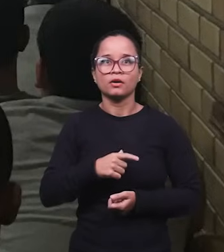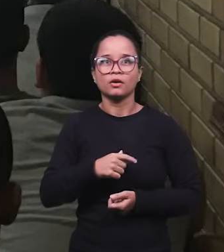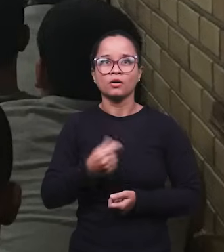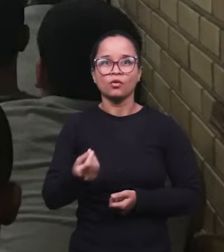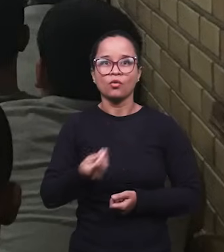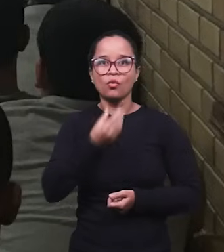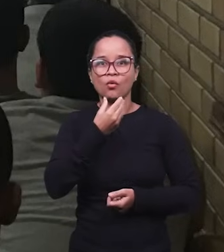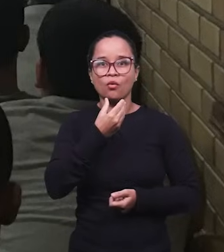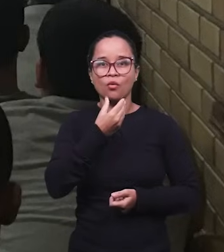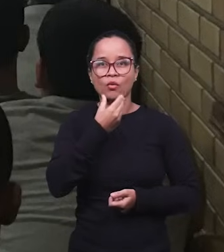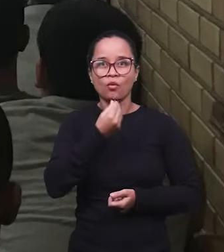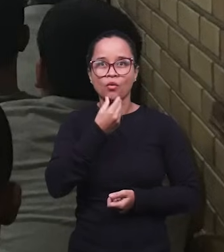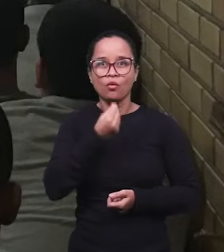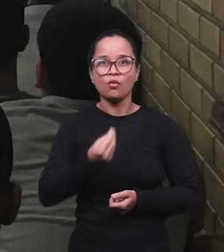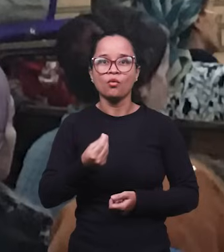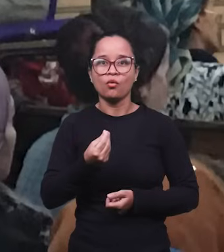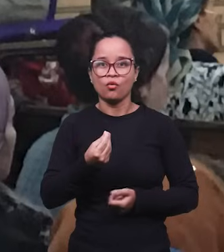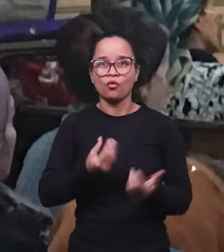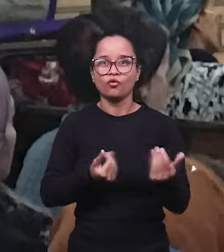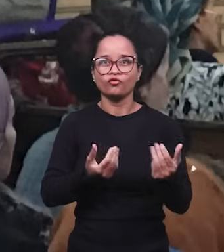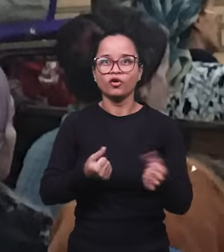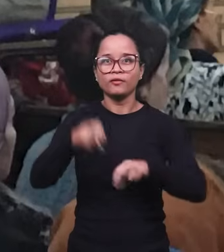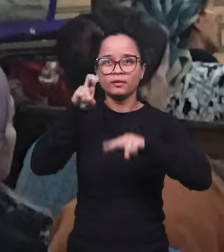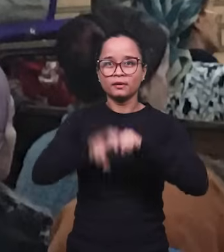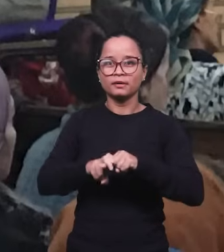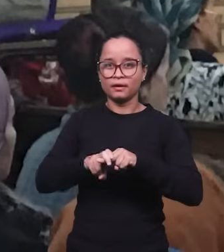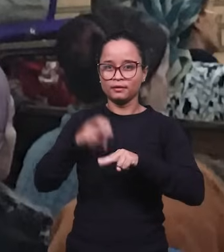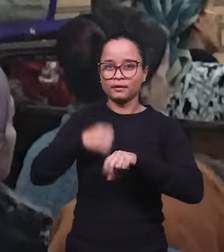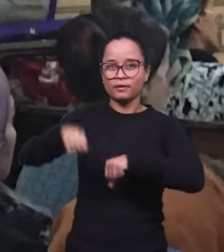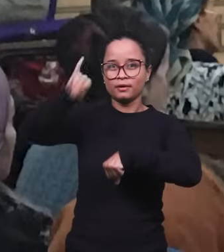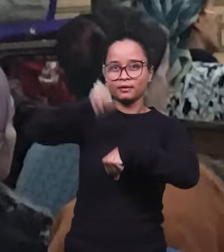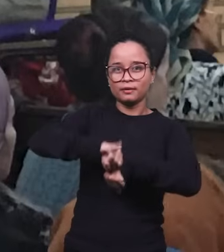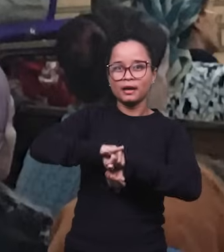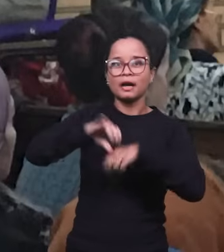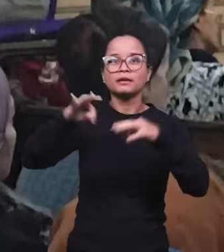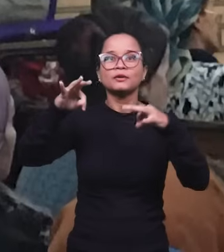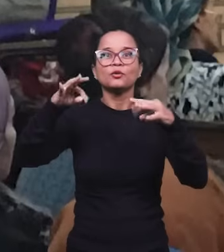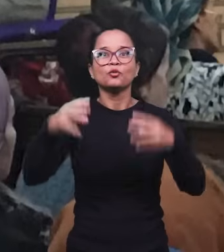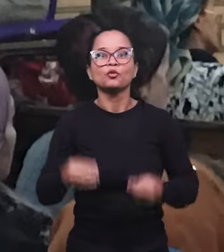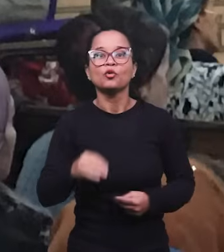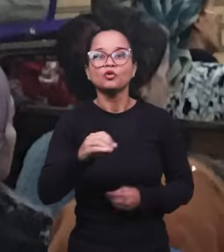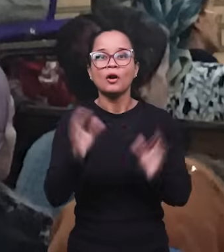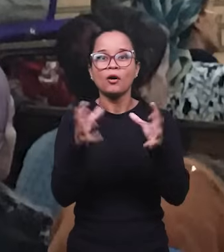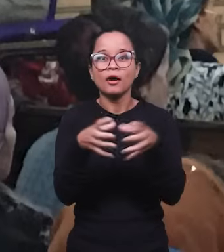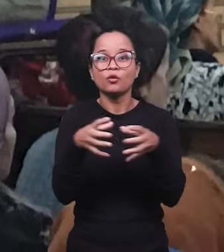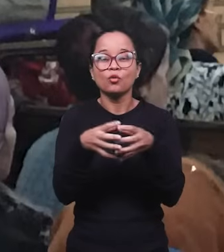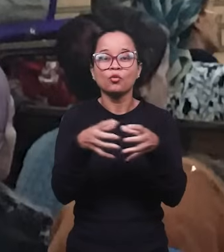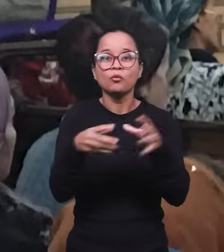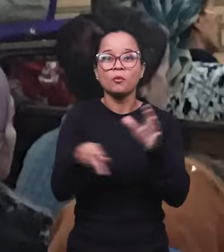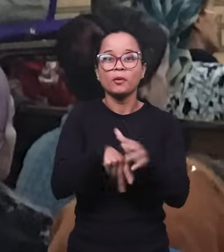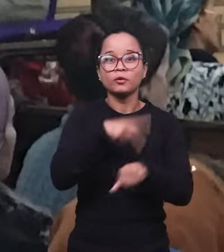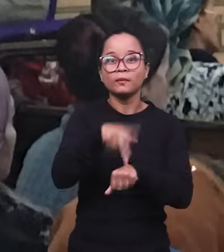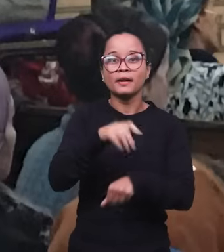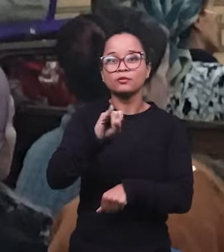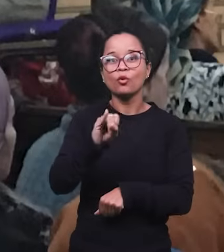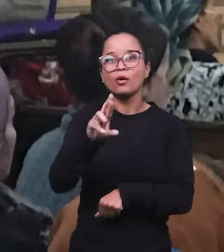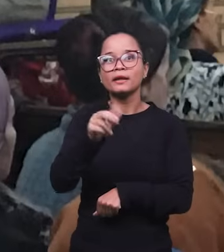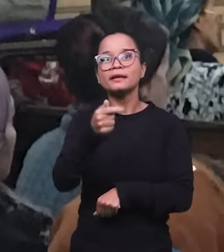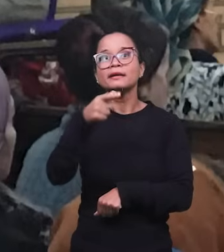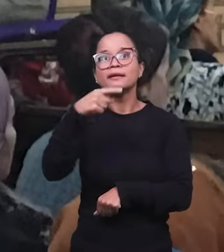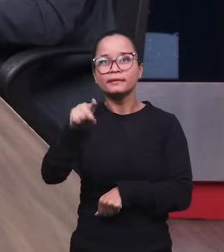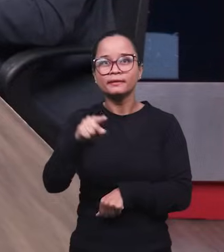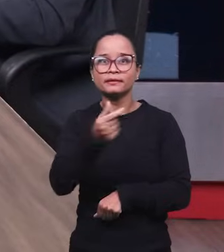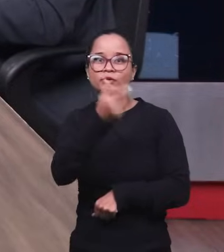mais alta, né? E o grupo ali de iranianos, todos recebendo o seminário em língua farsi, que é a língua do Irã. E